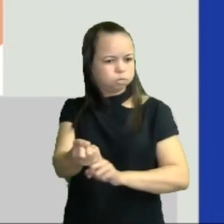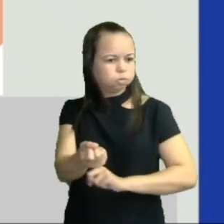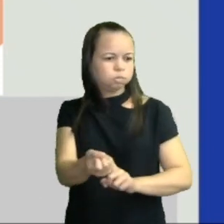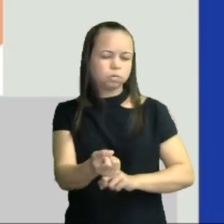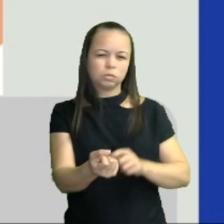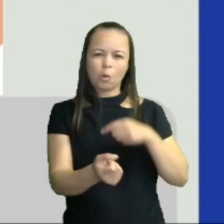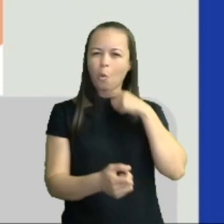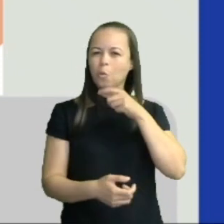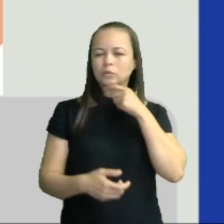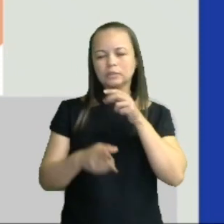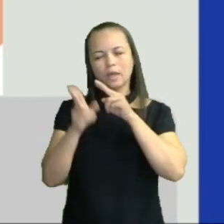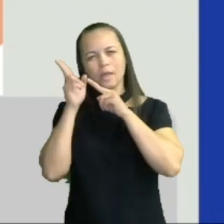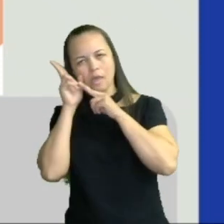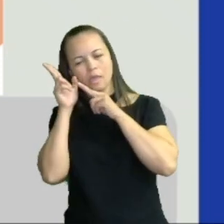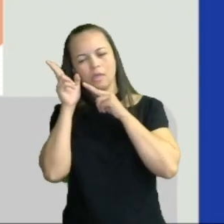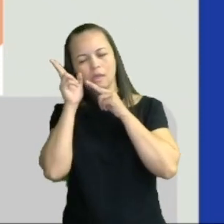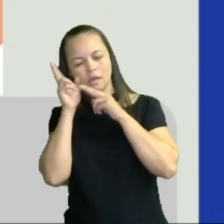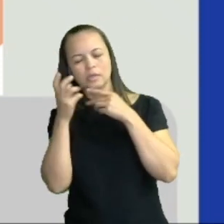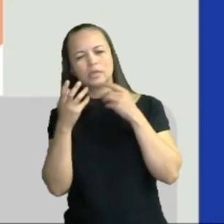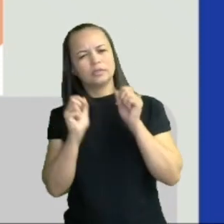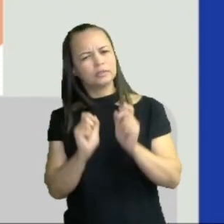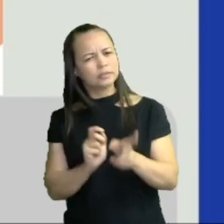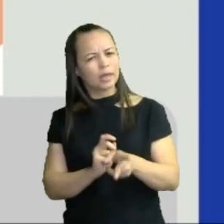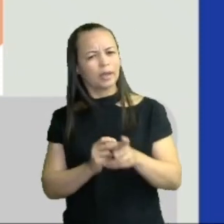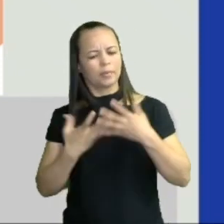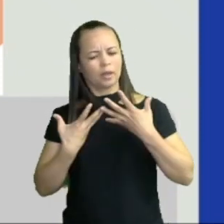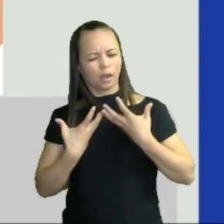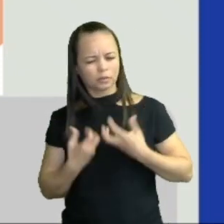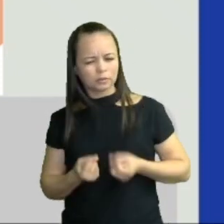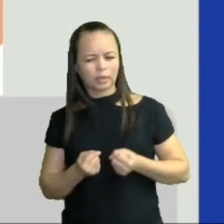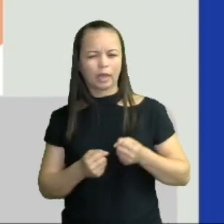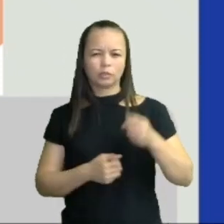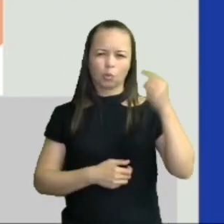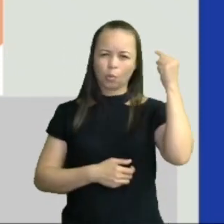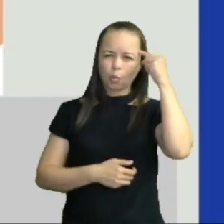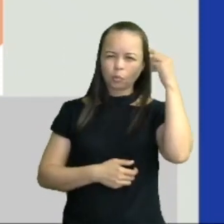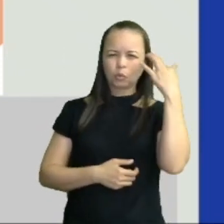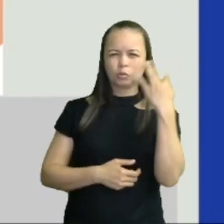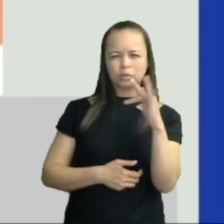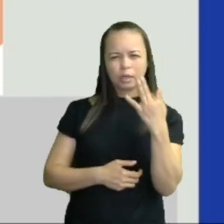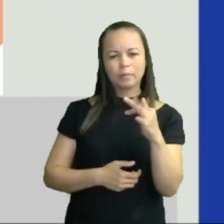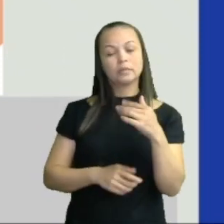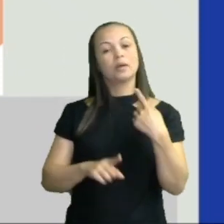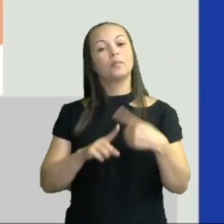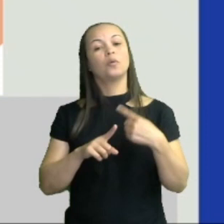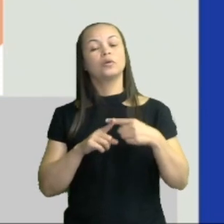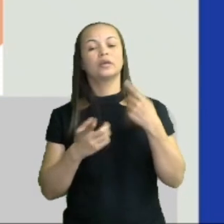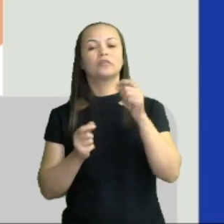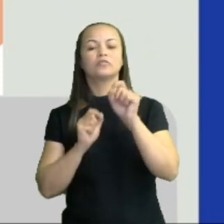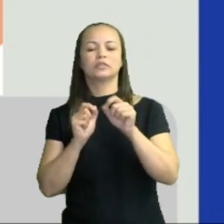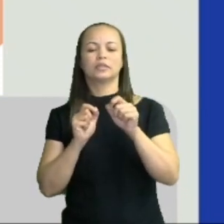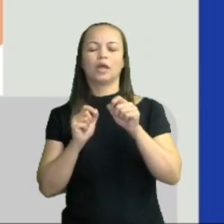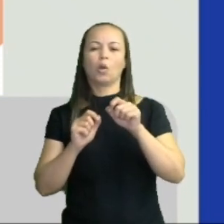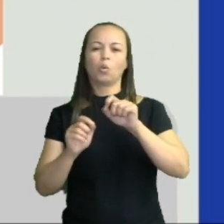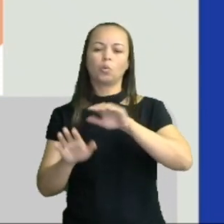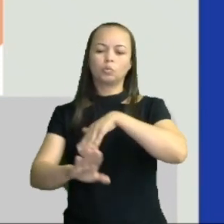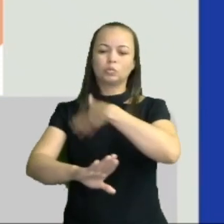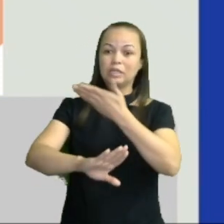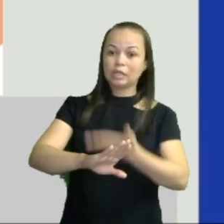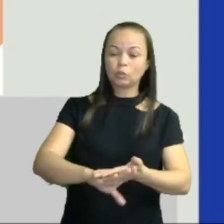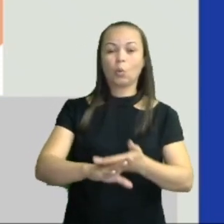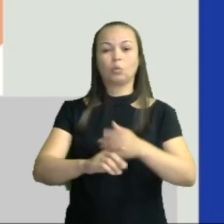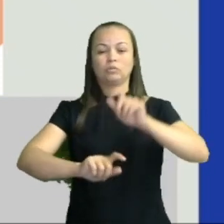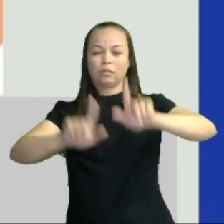consegue dormir direito, você está sempre cansado, sempre com dor de cabeça, porque você passa o dia todo na frente de uma TV, ou na frente